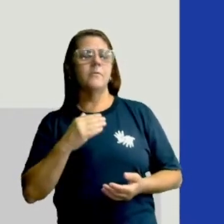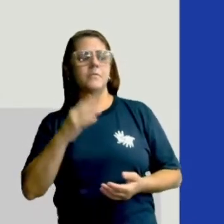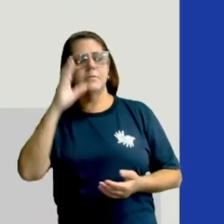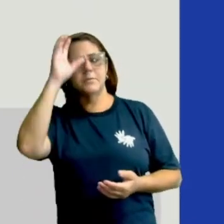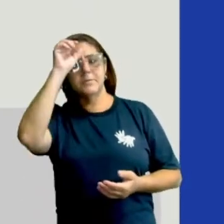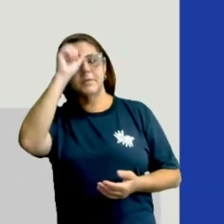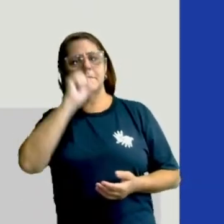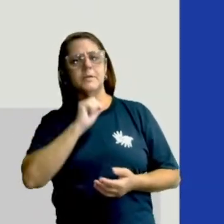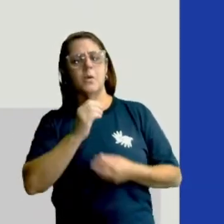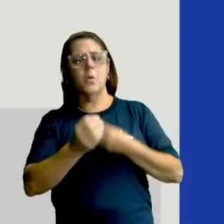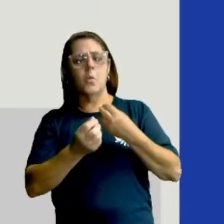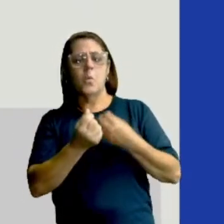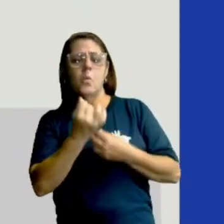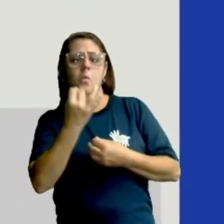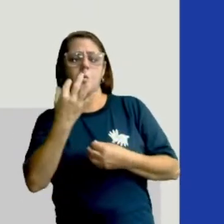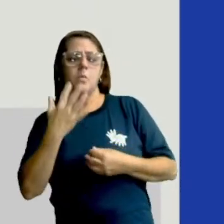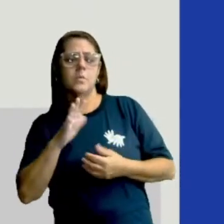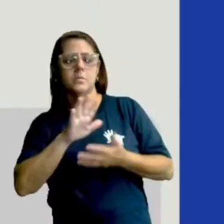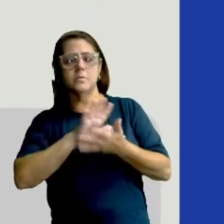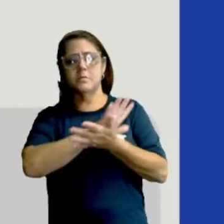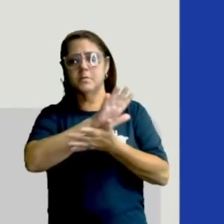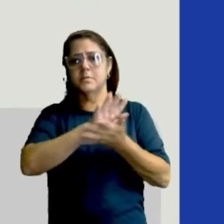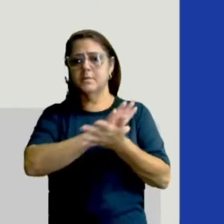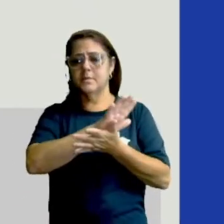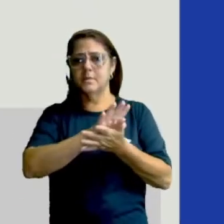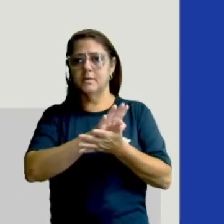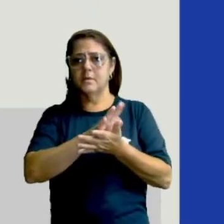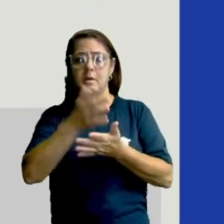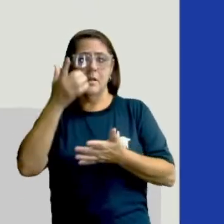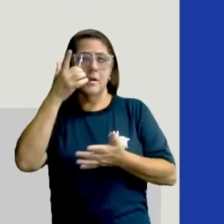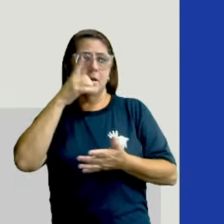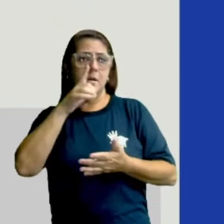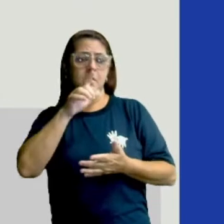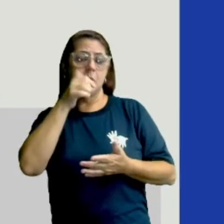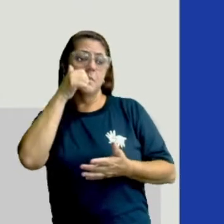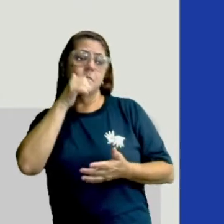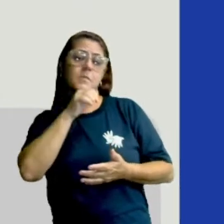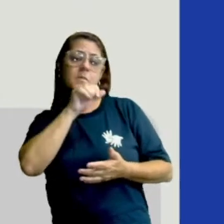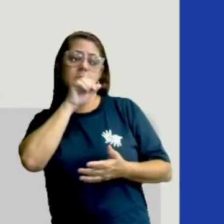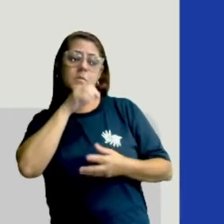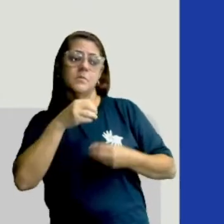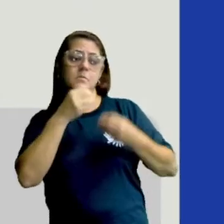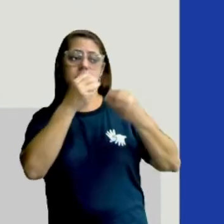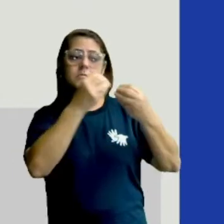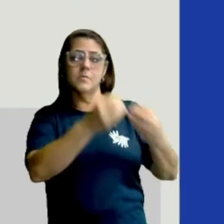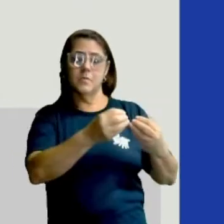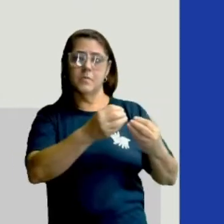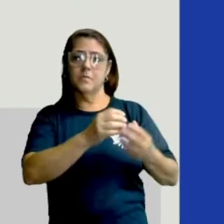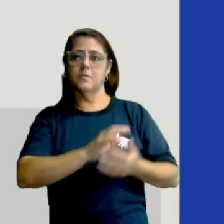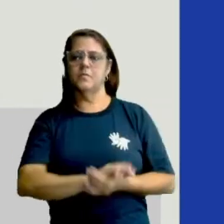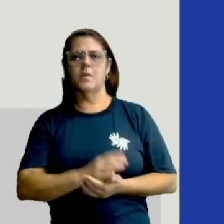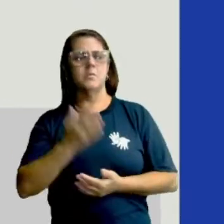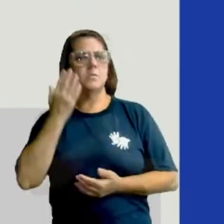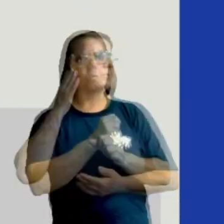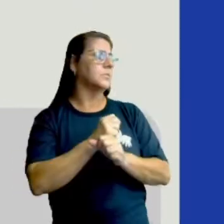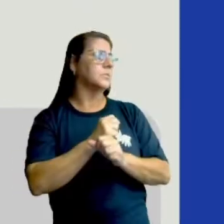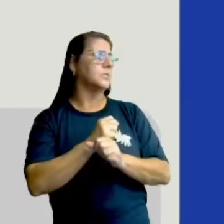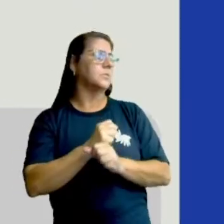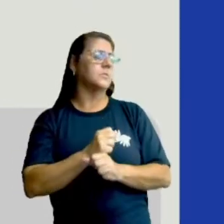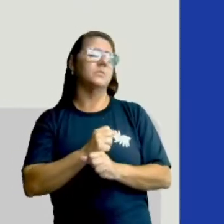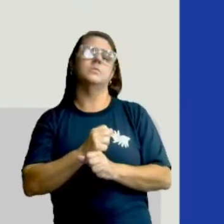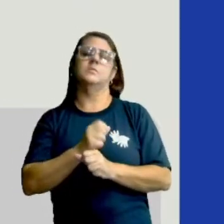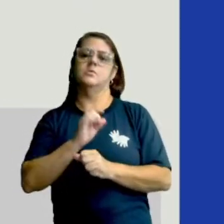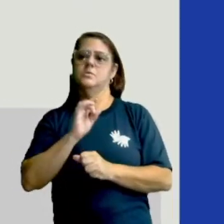quer saber é quantos brigadeiros ele ganhou da sua mãe, certo? A gente não sabe o total,